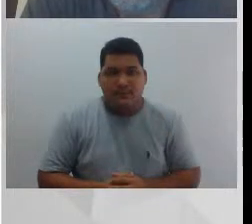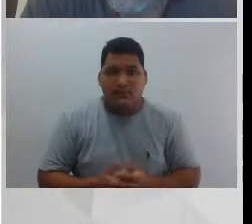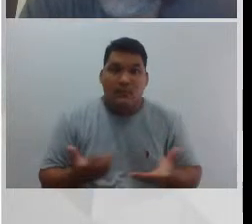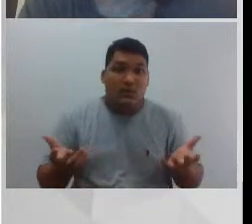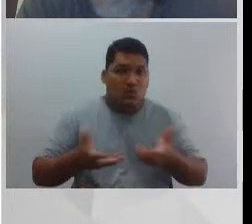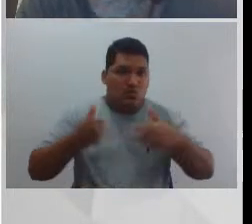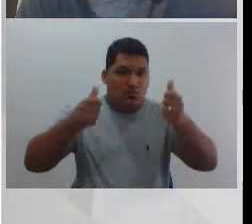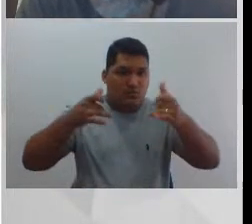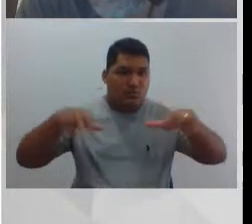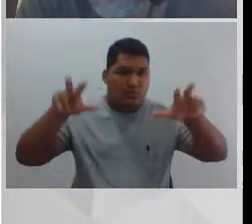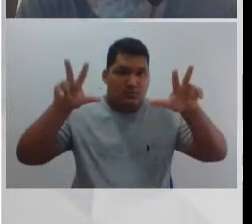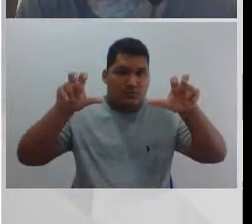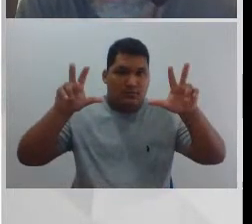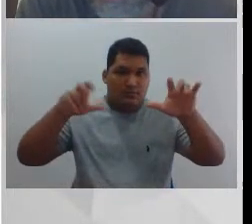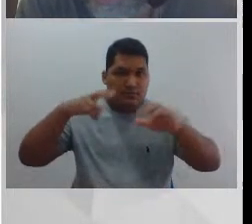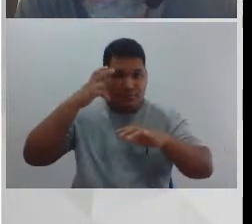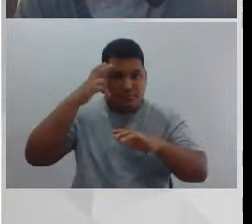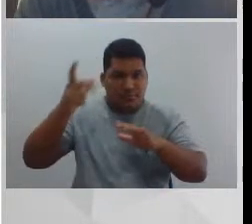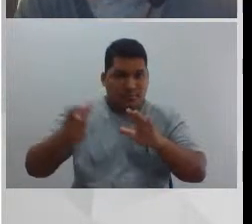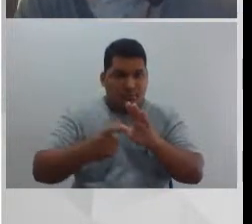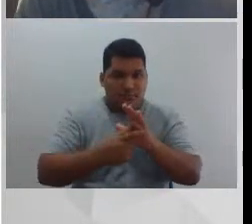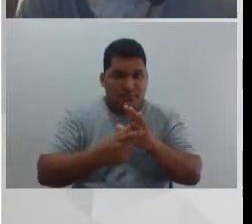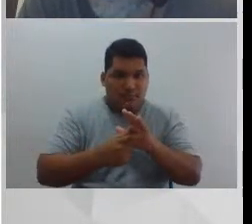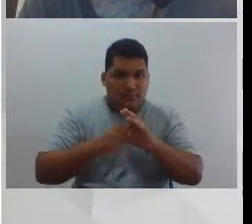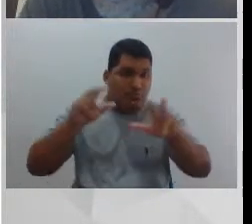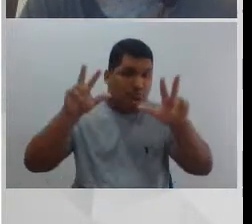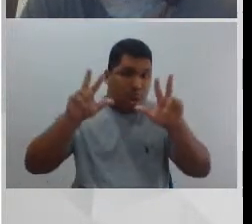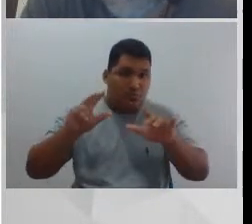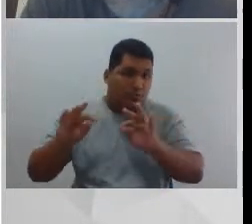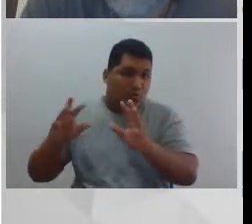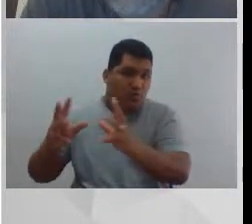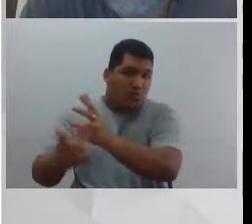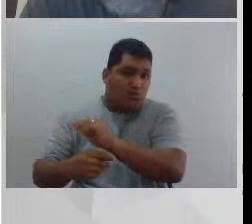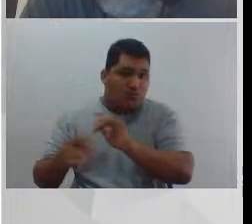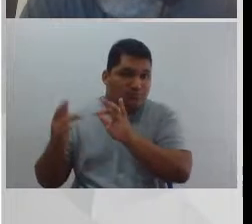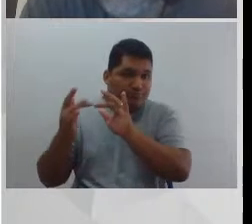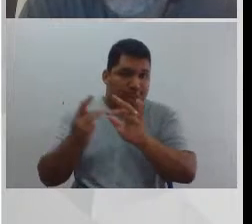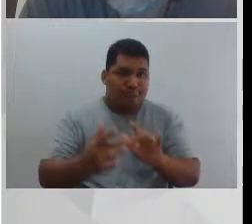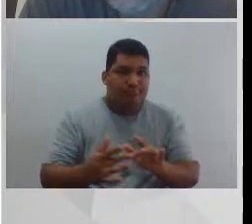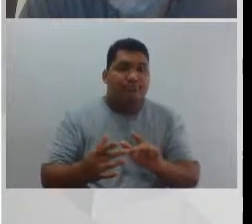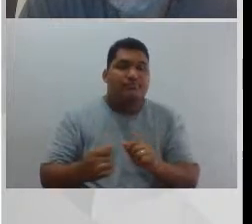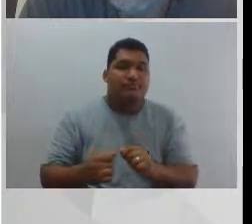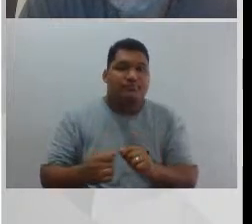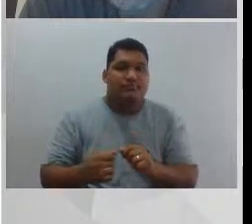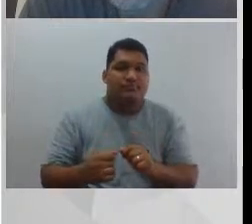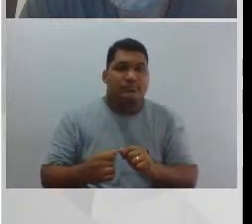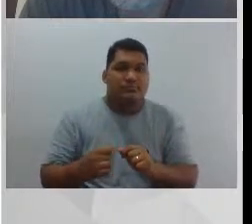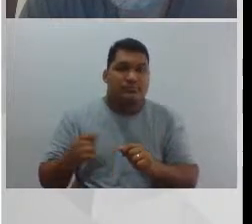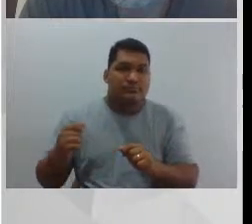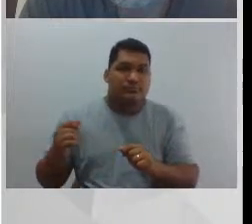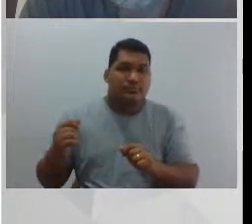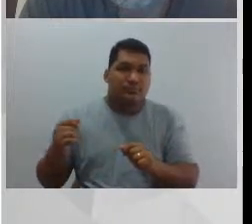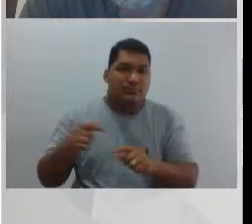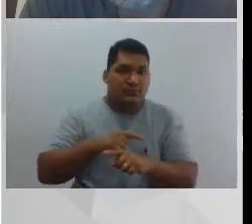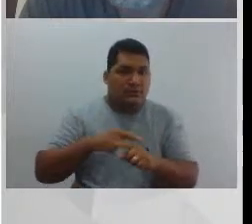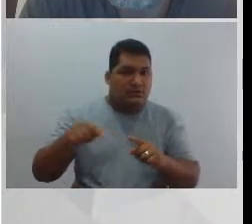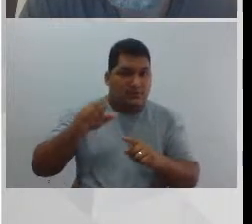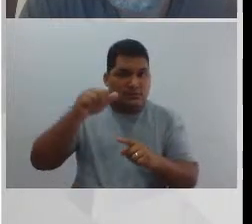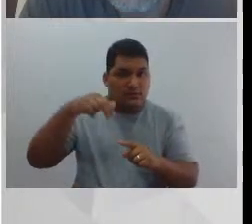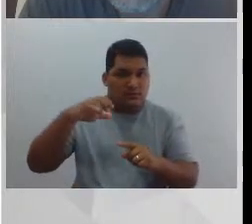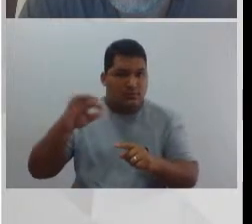artificial. Também o tema master aí da Semana Nacional de Ciência e Tecnologia.